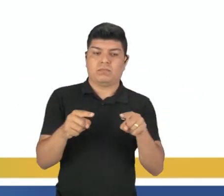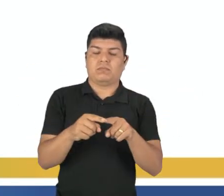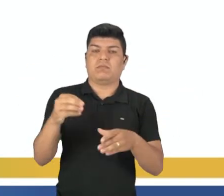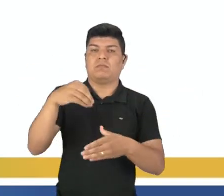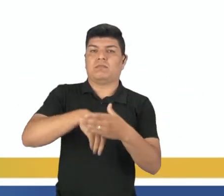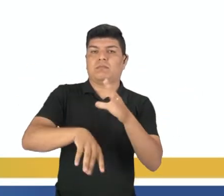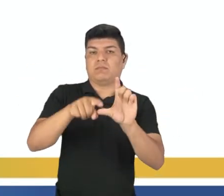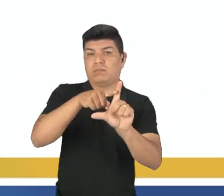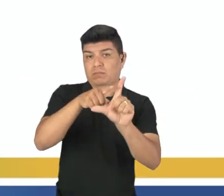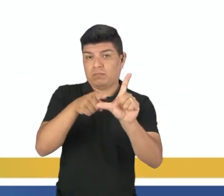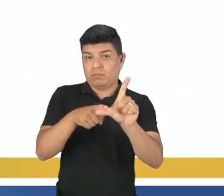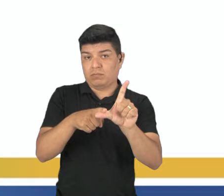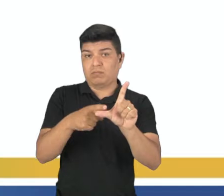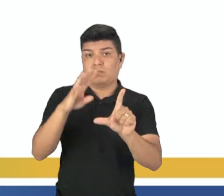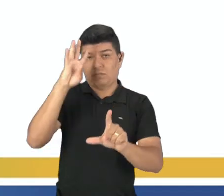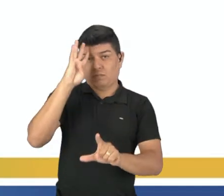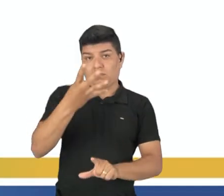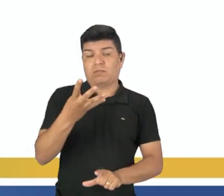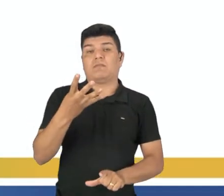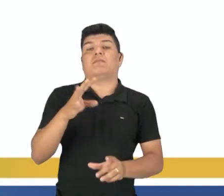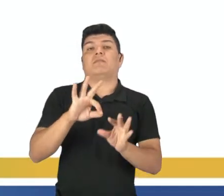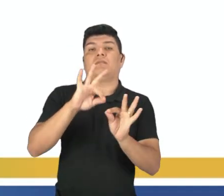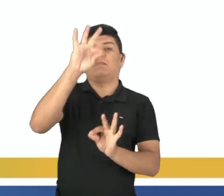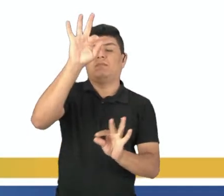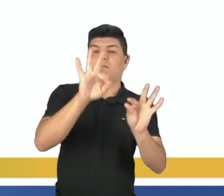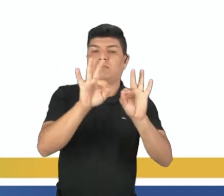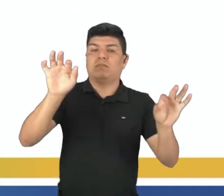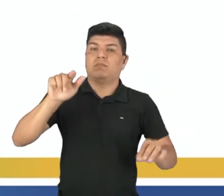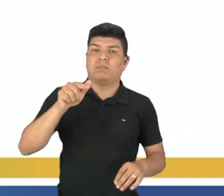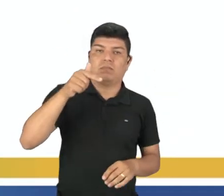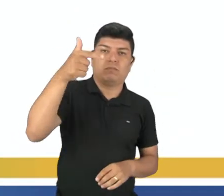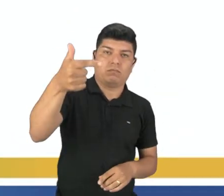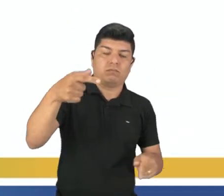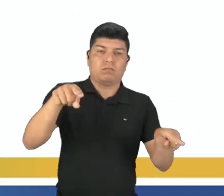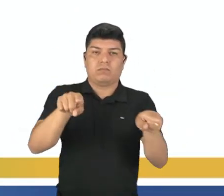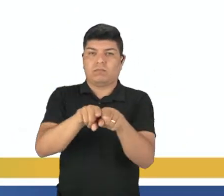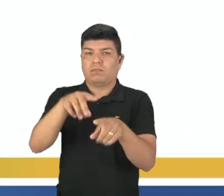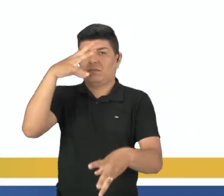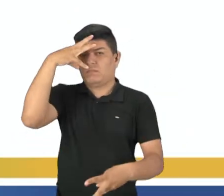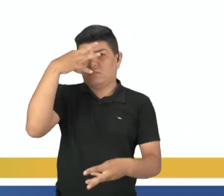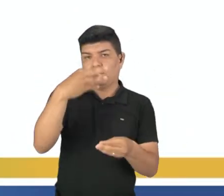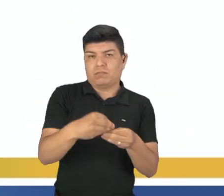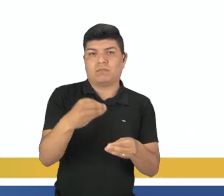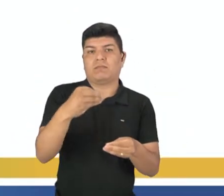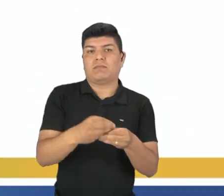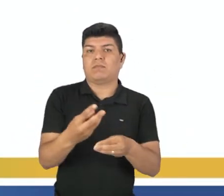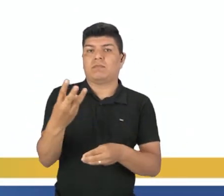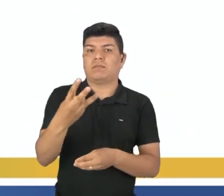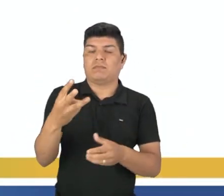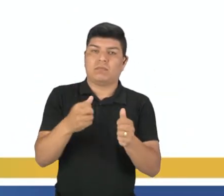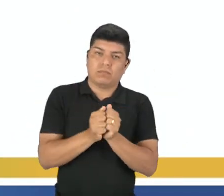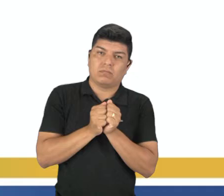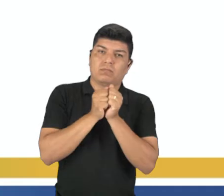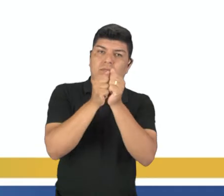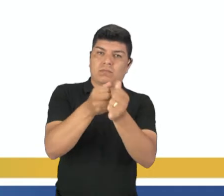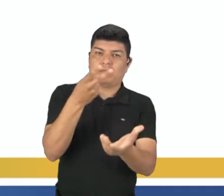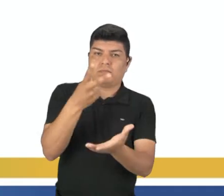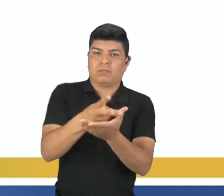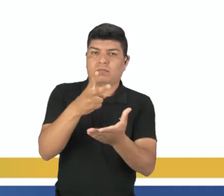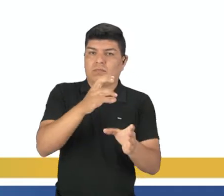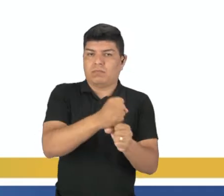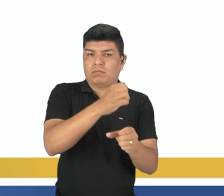já vai ser capaz de descobrir a medida do outro ângulo, né? Pois nós já sabemos aí que os três juntos sempre vão